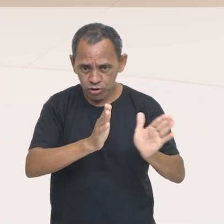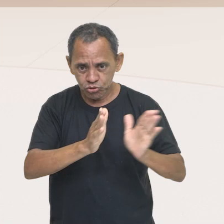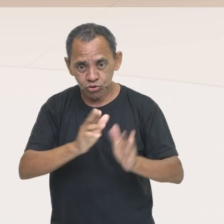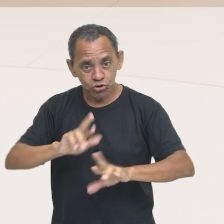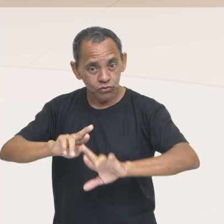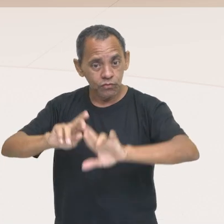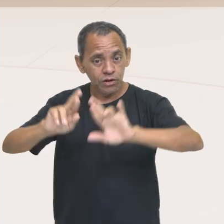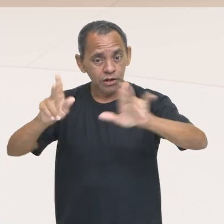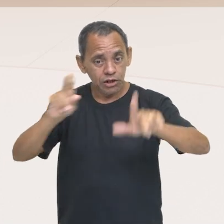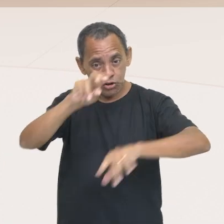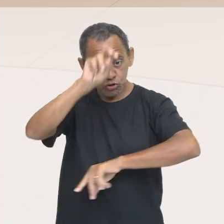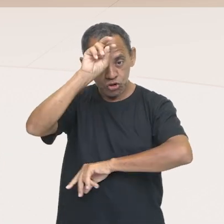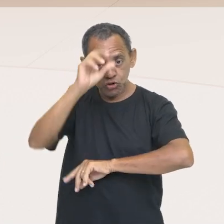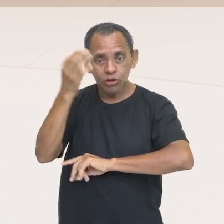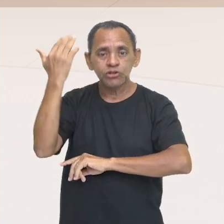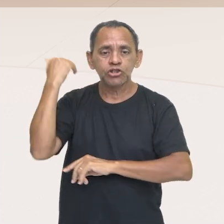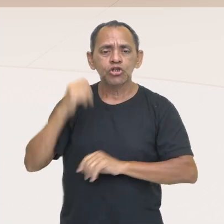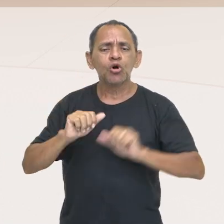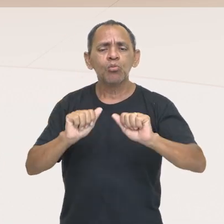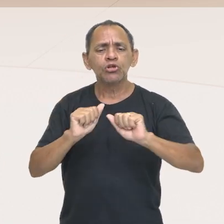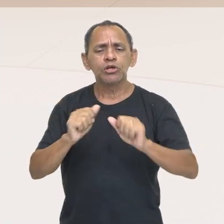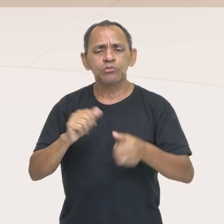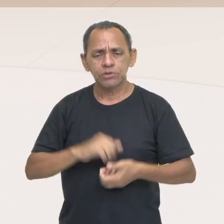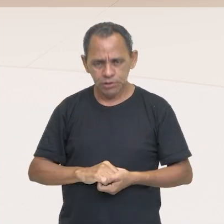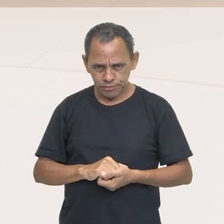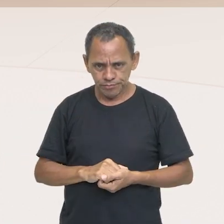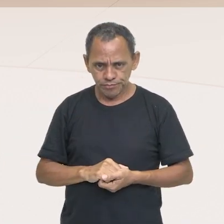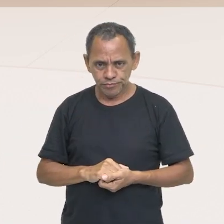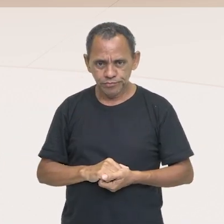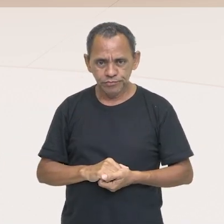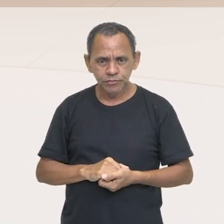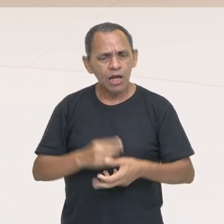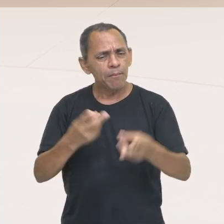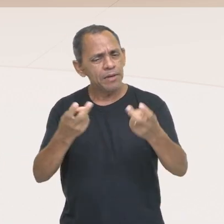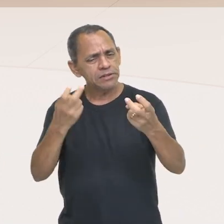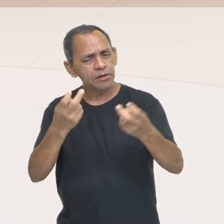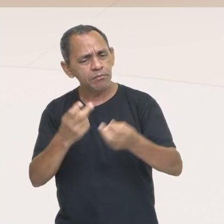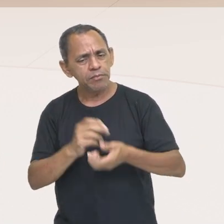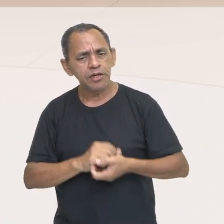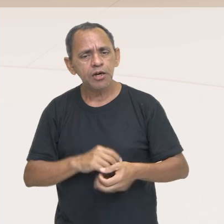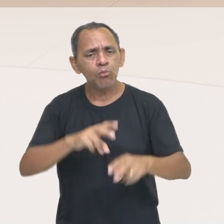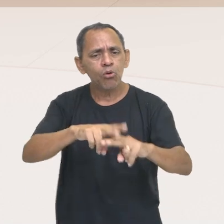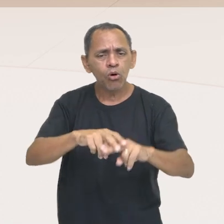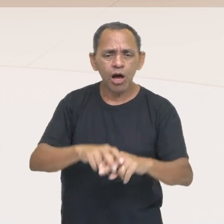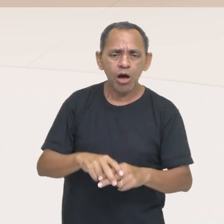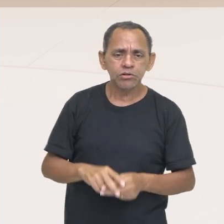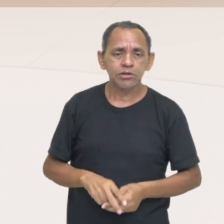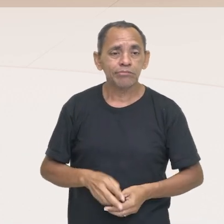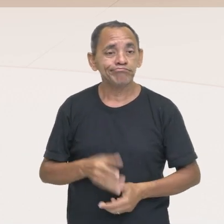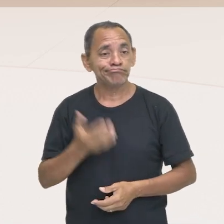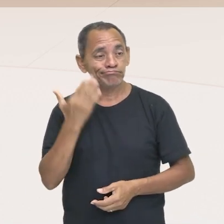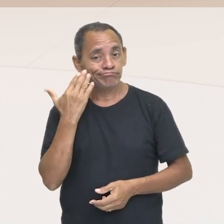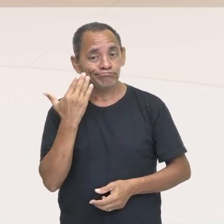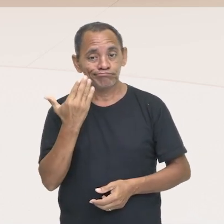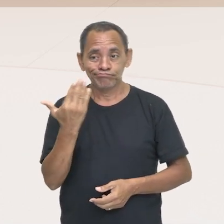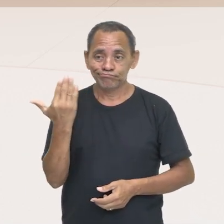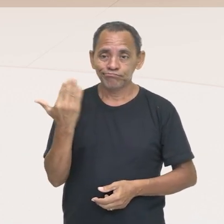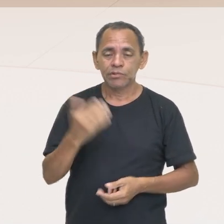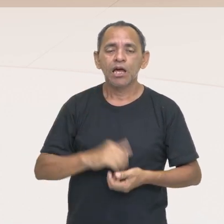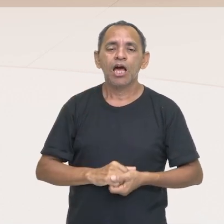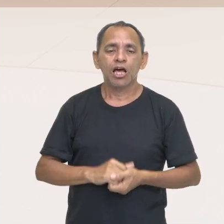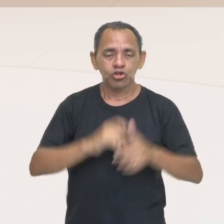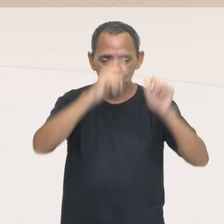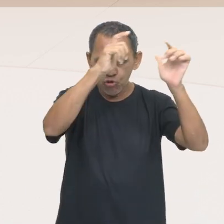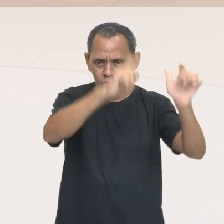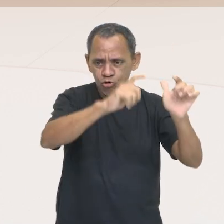Antigo que nós podemos verificar através desse ornamento tão importante que eram as